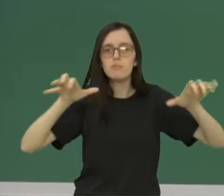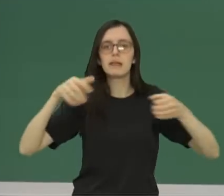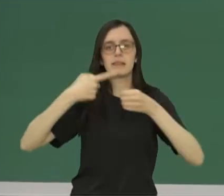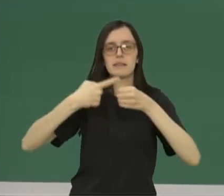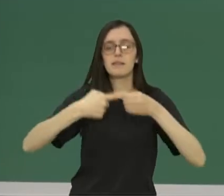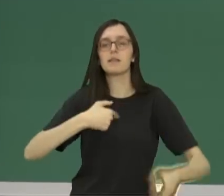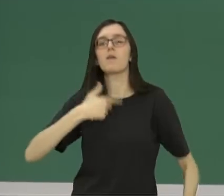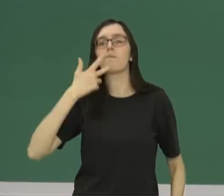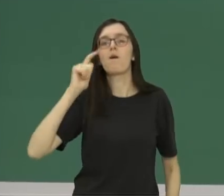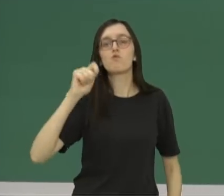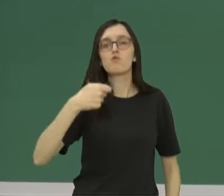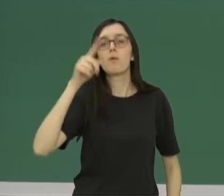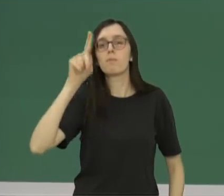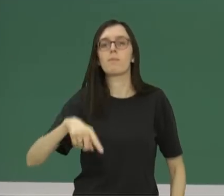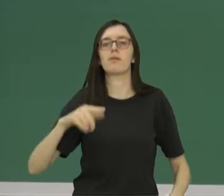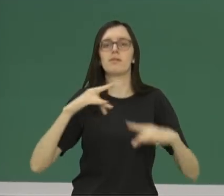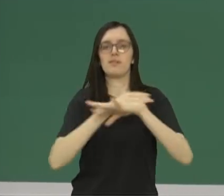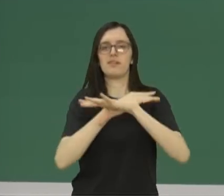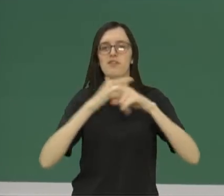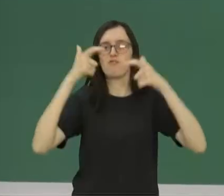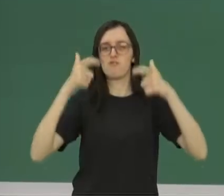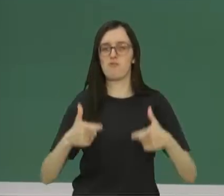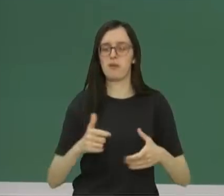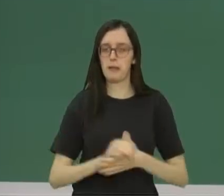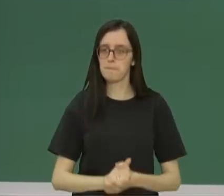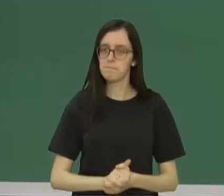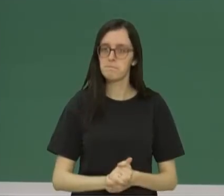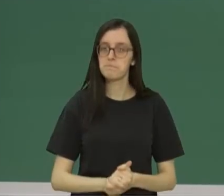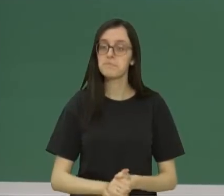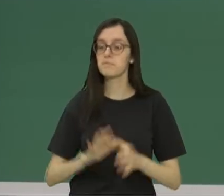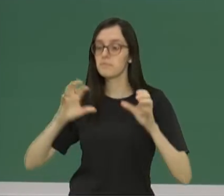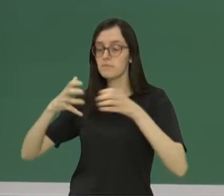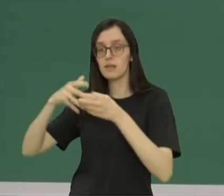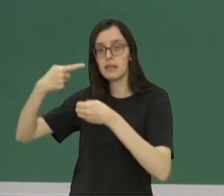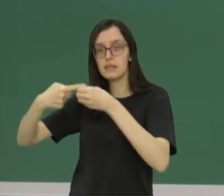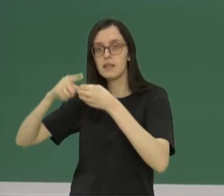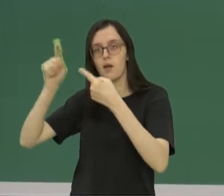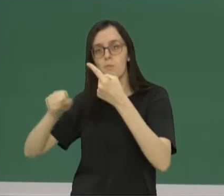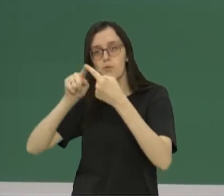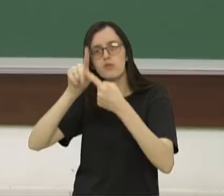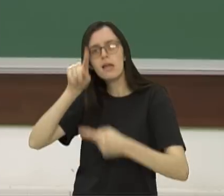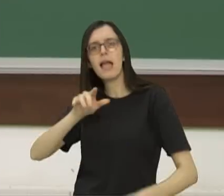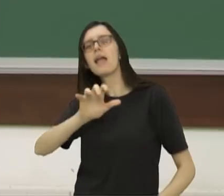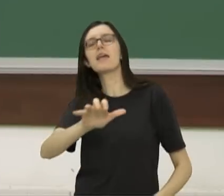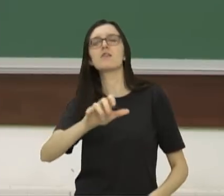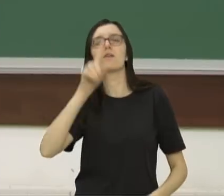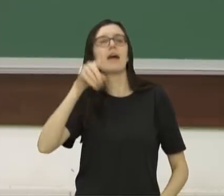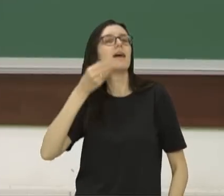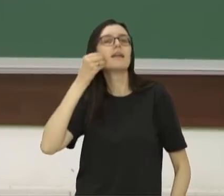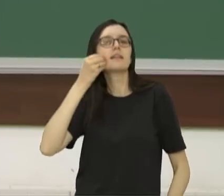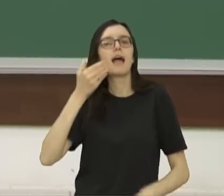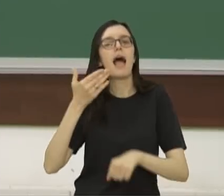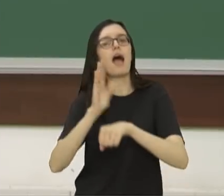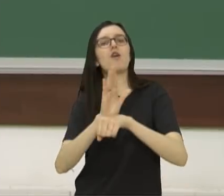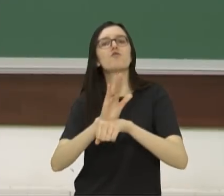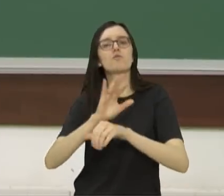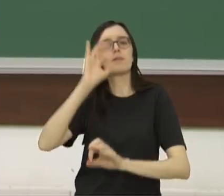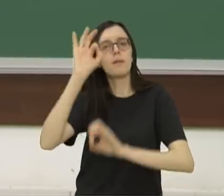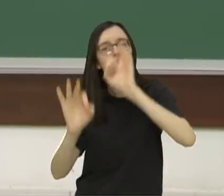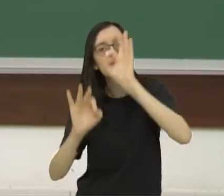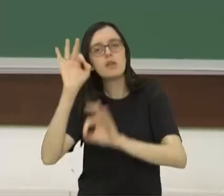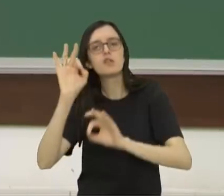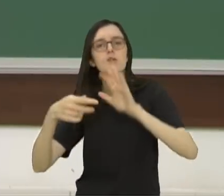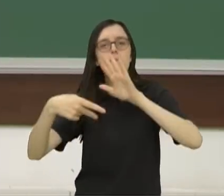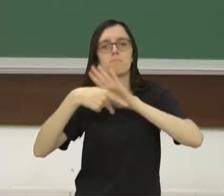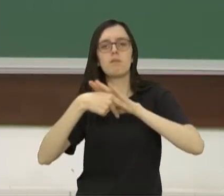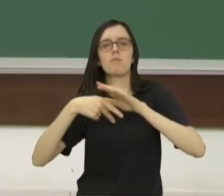cidades, eu estou falando de urbanização. Então, o Conselho das Cidades ele atua nessa ideia, atua na ideia de ajudar no planejamento